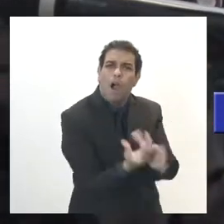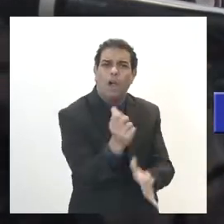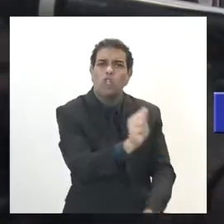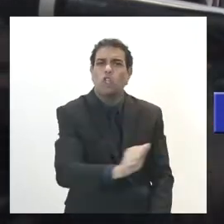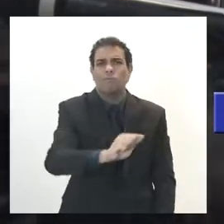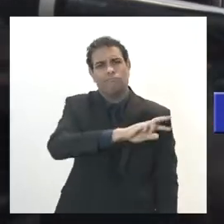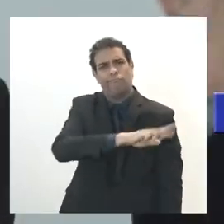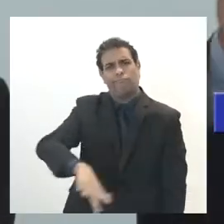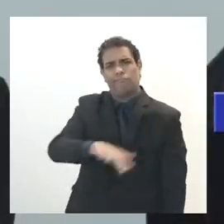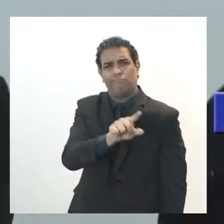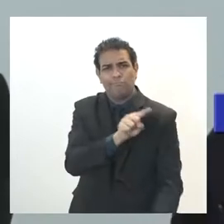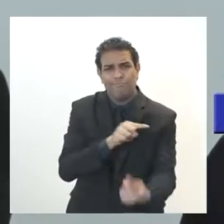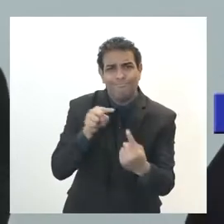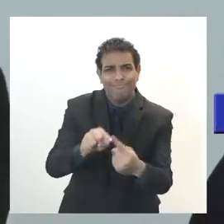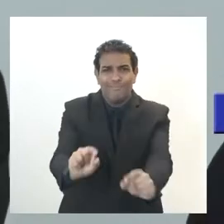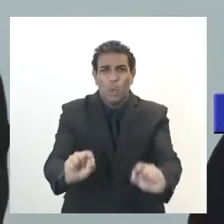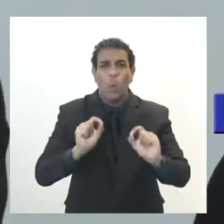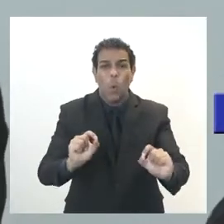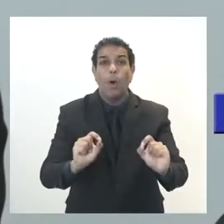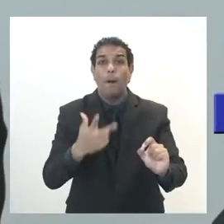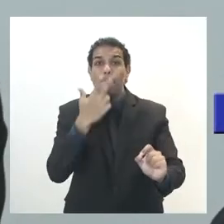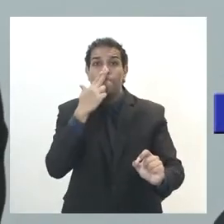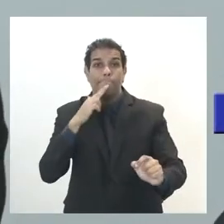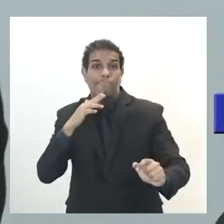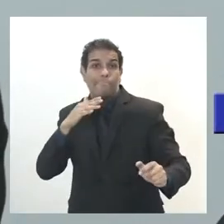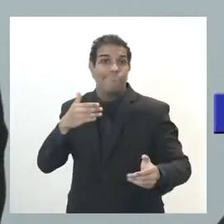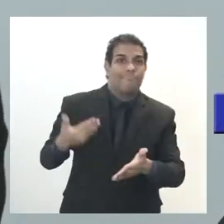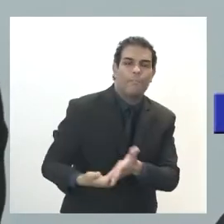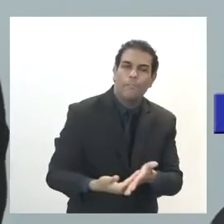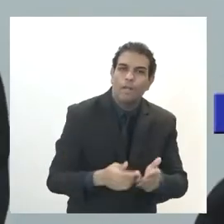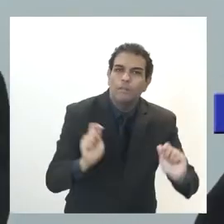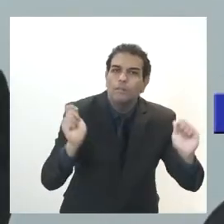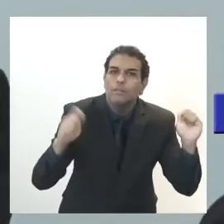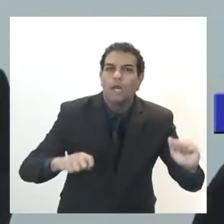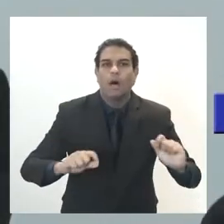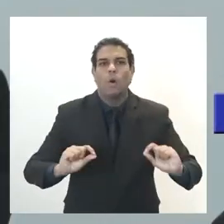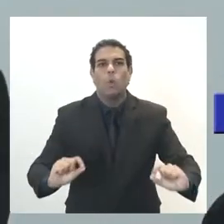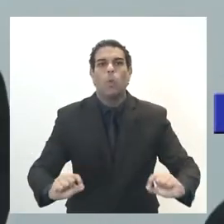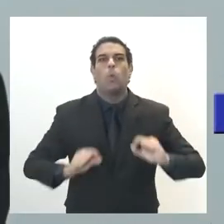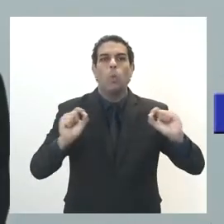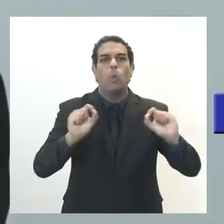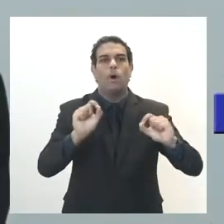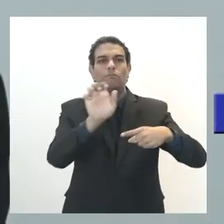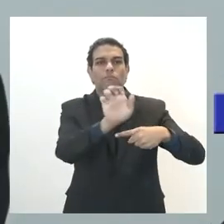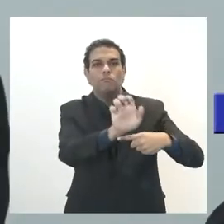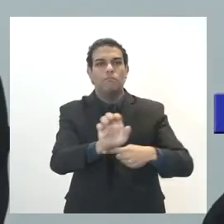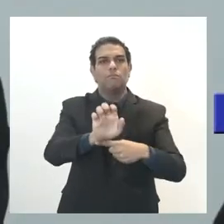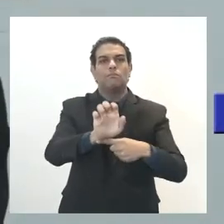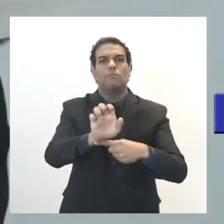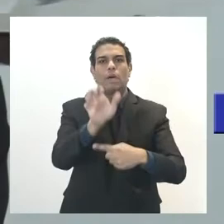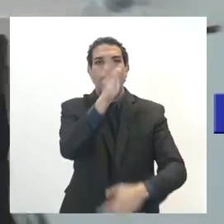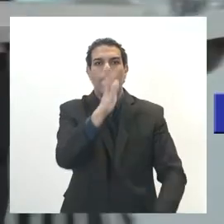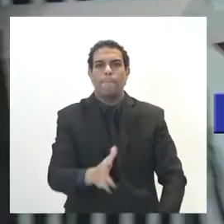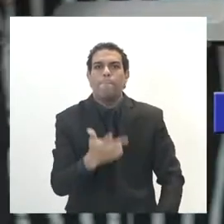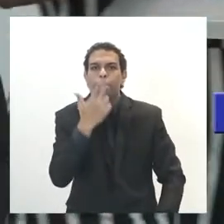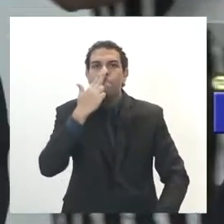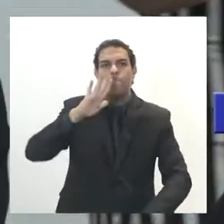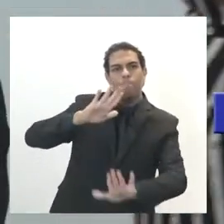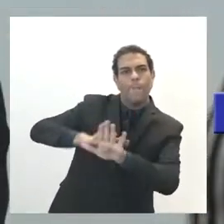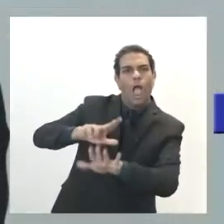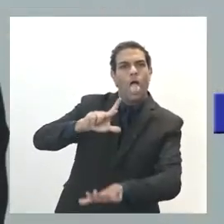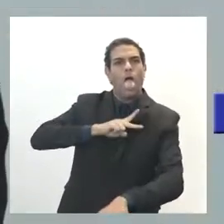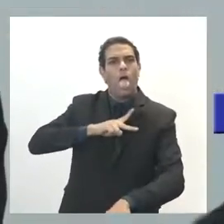trata disso aqui é uma é uma avenida de possibilidade para que o estado brasileiro seja privatizado